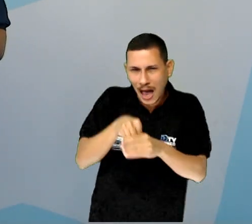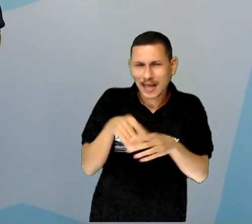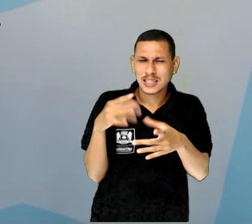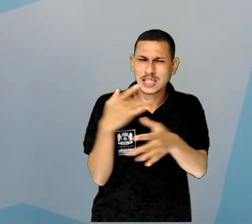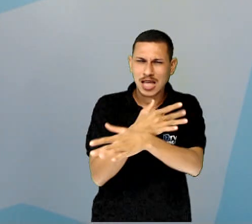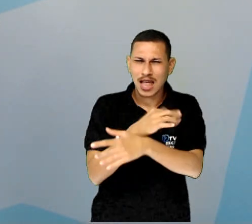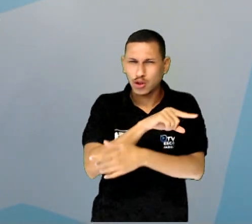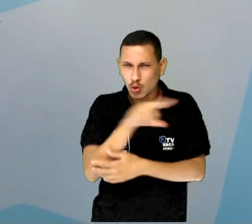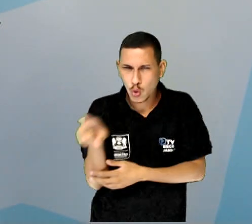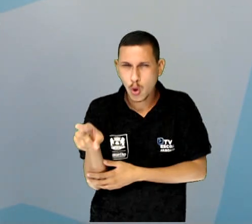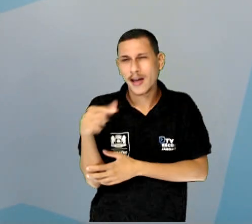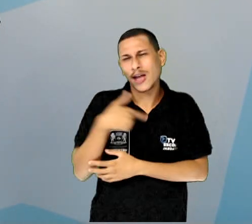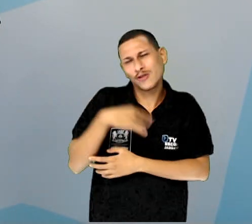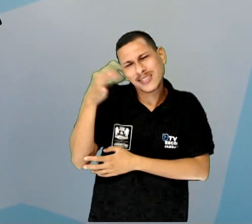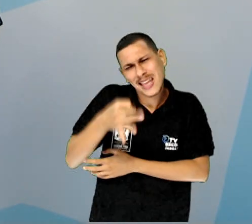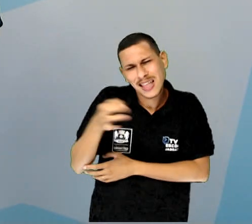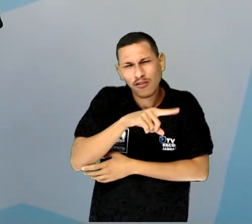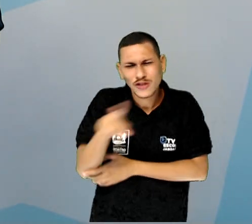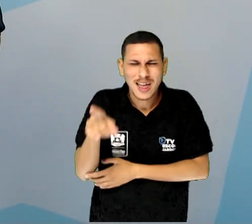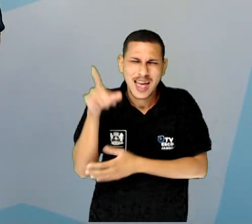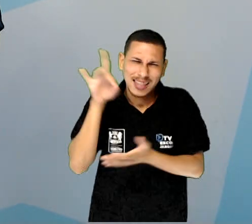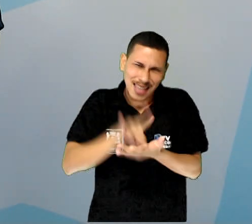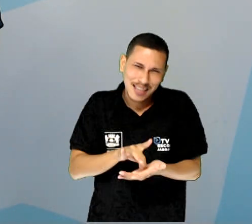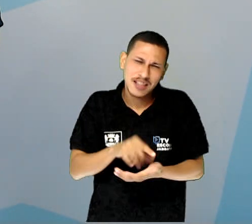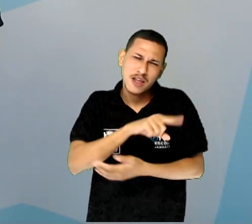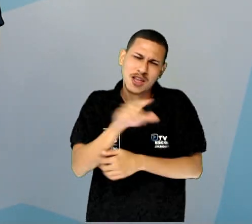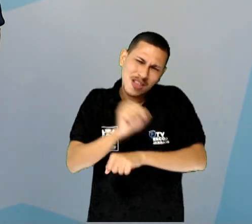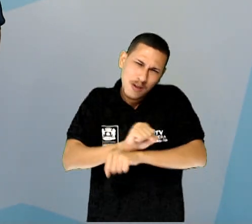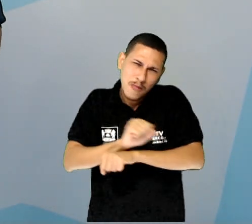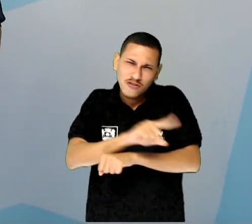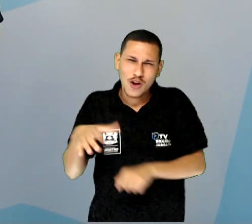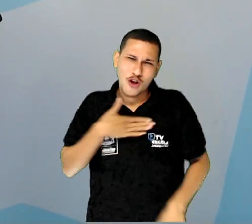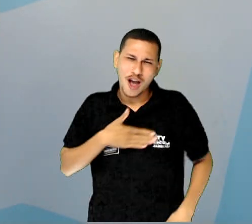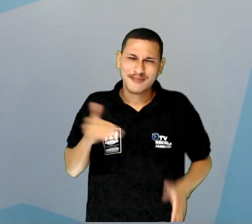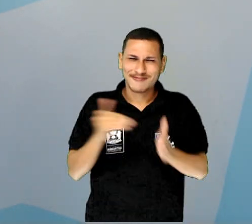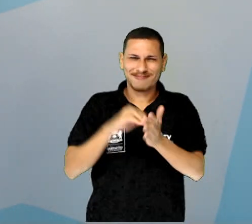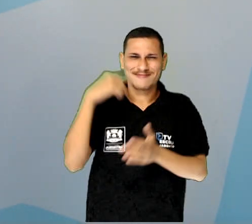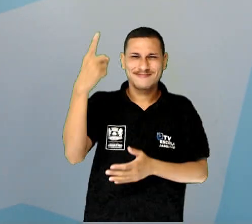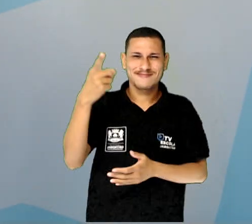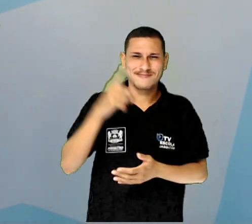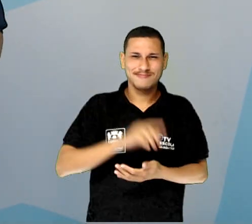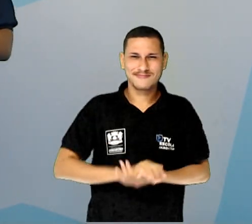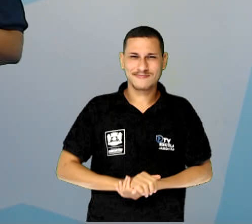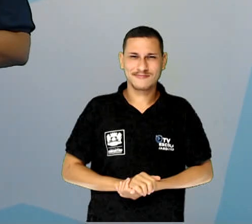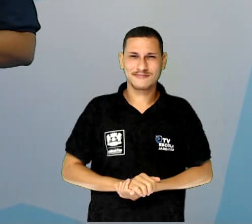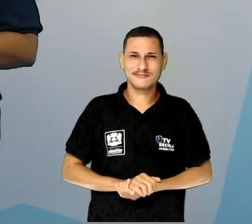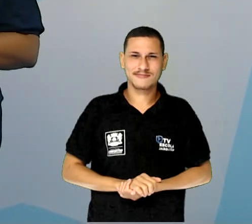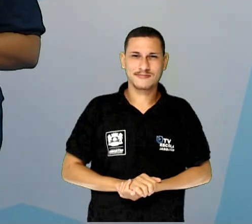certeza que você vai acertar. Espero que tenham gostado e até a próxima aula.